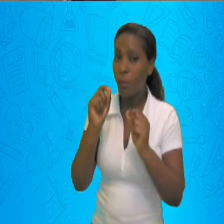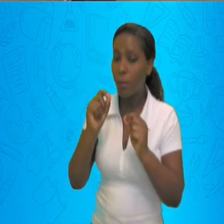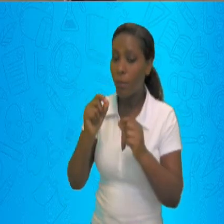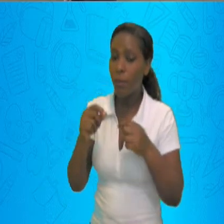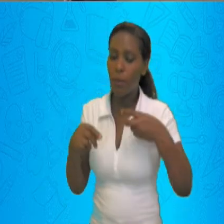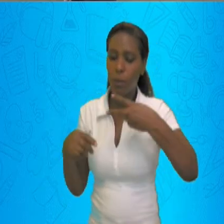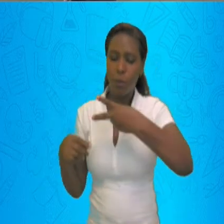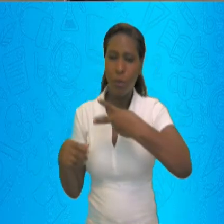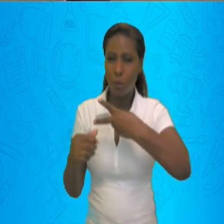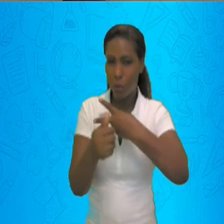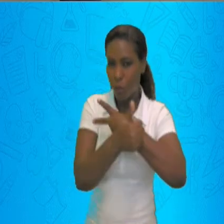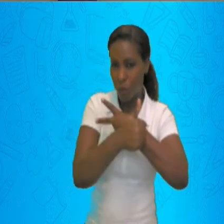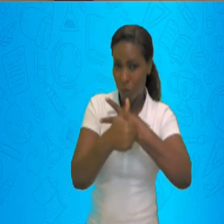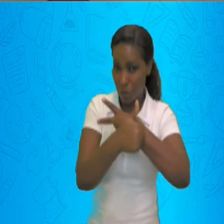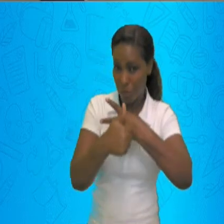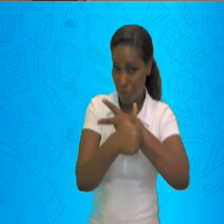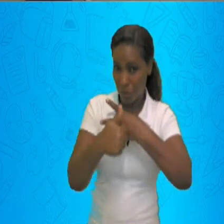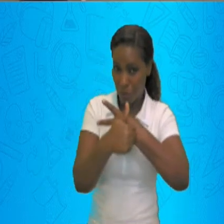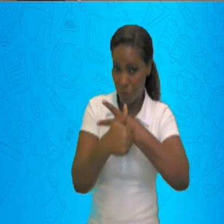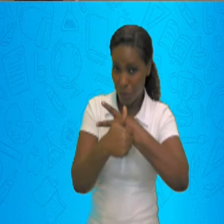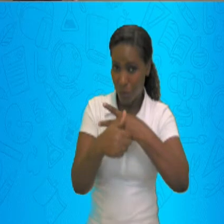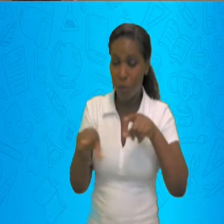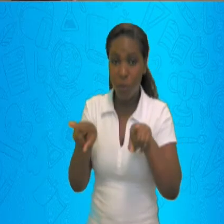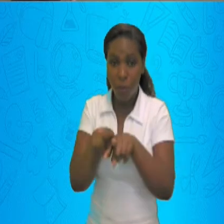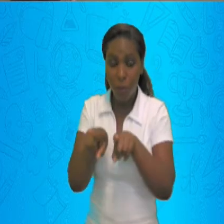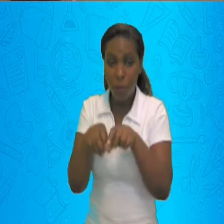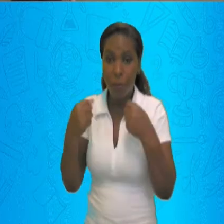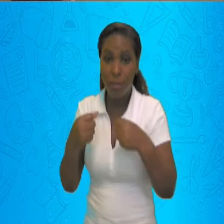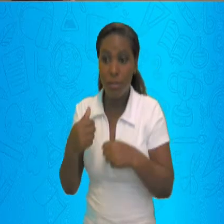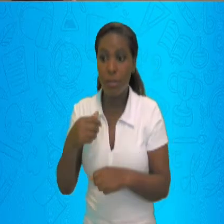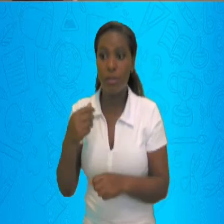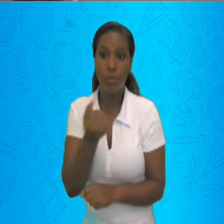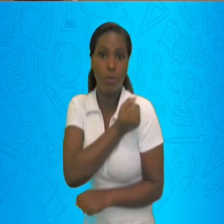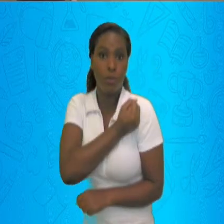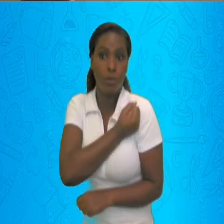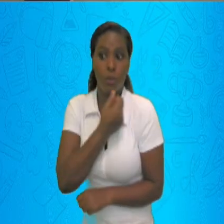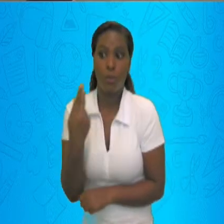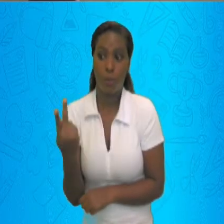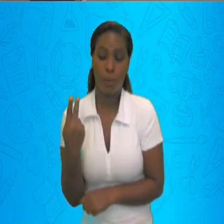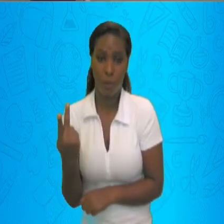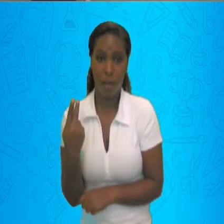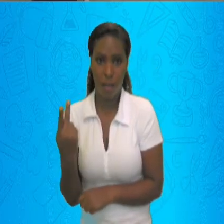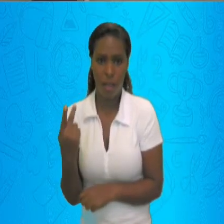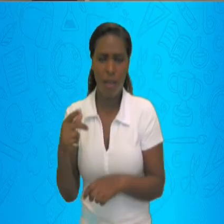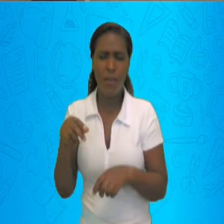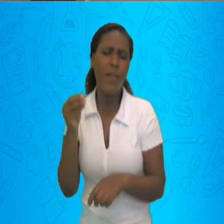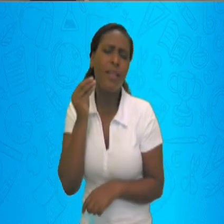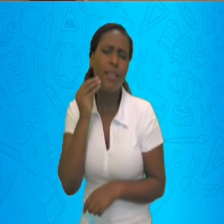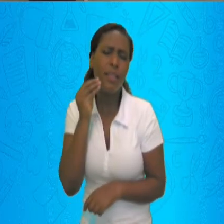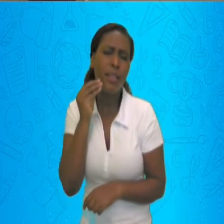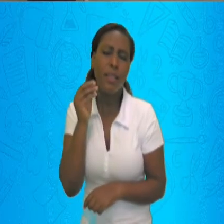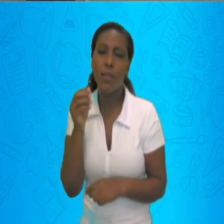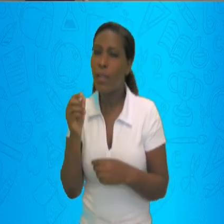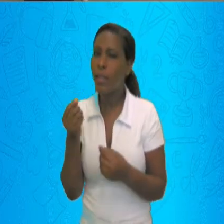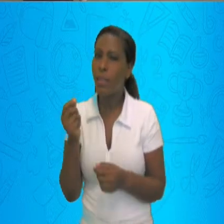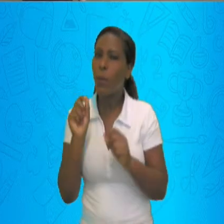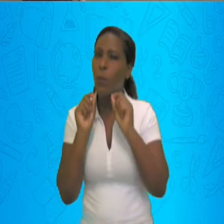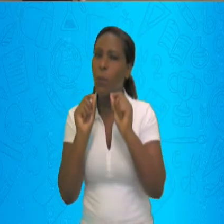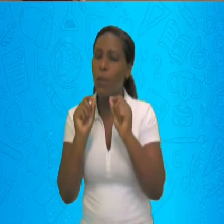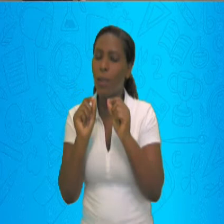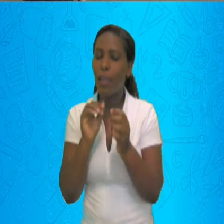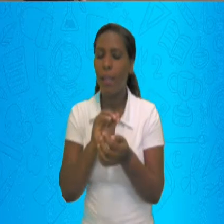um número par. Aí eu vou testar quais os números que eu posso utilizar, quais as medidas que eu